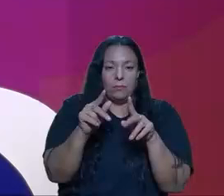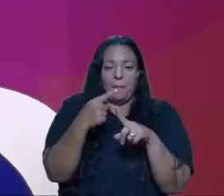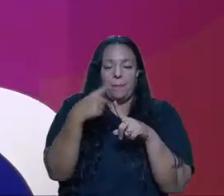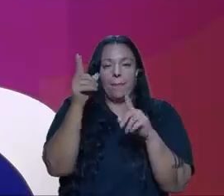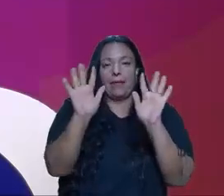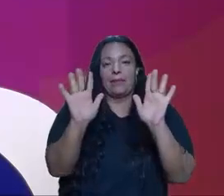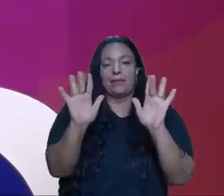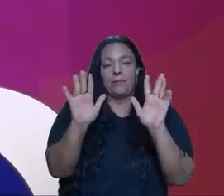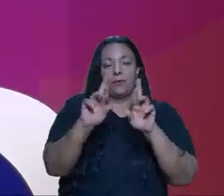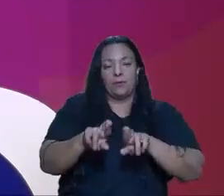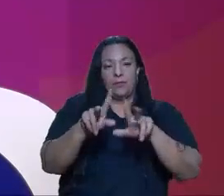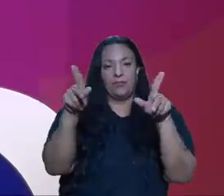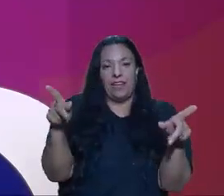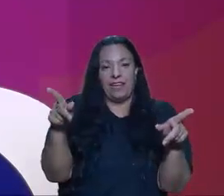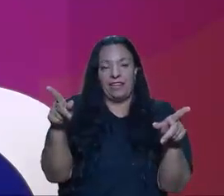mãos são diferentes.